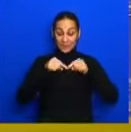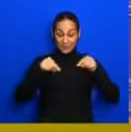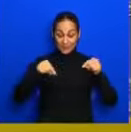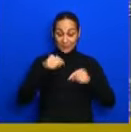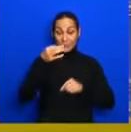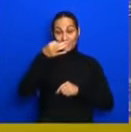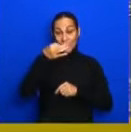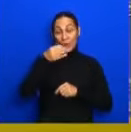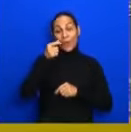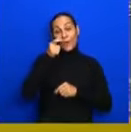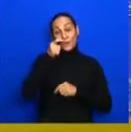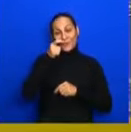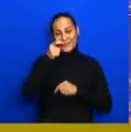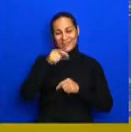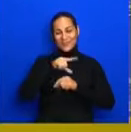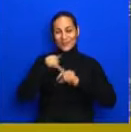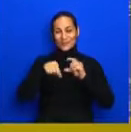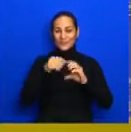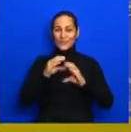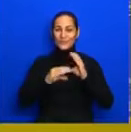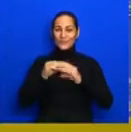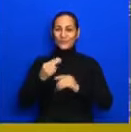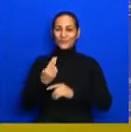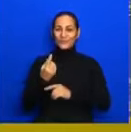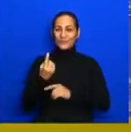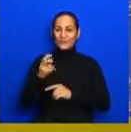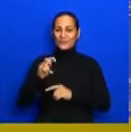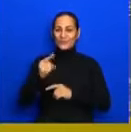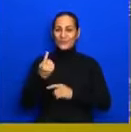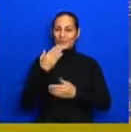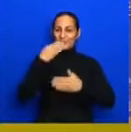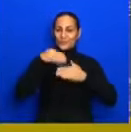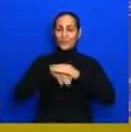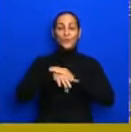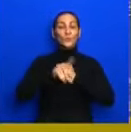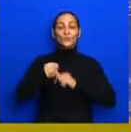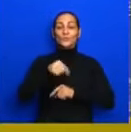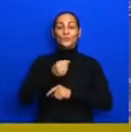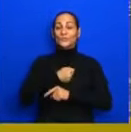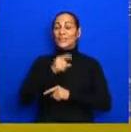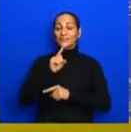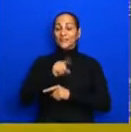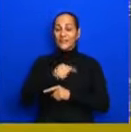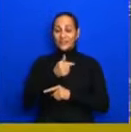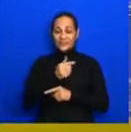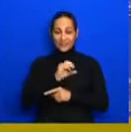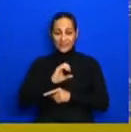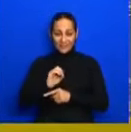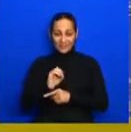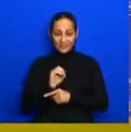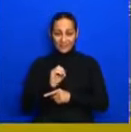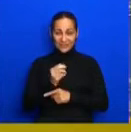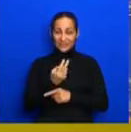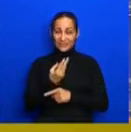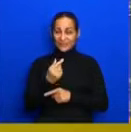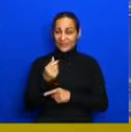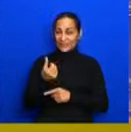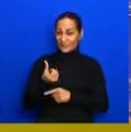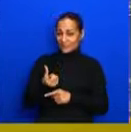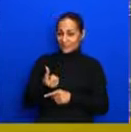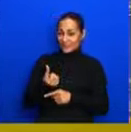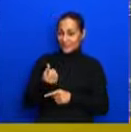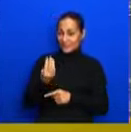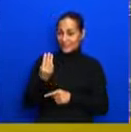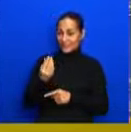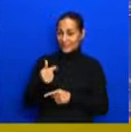no concurso 2151 da Time Mania. As dezenas sorteadas foram 70,